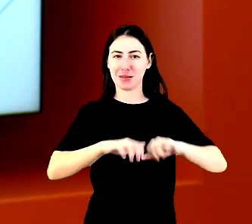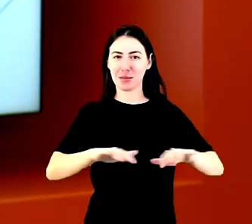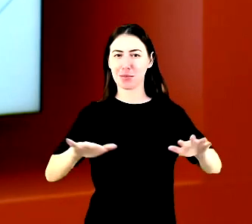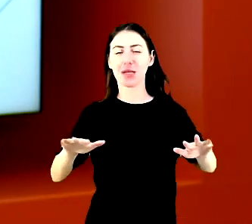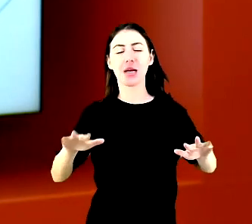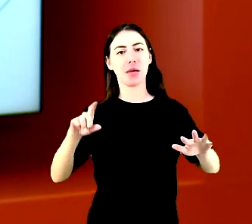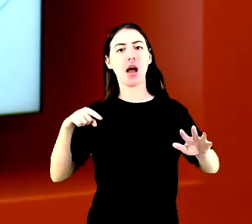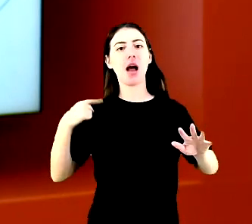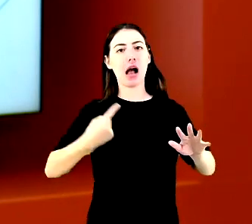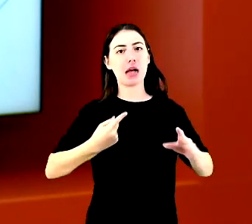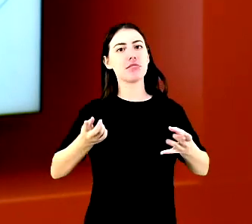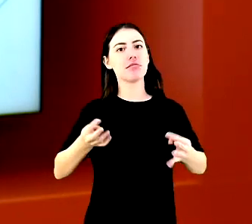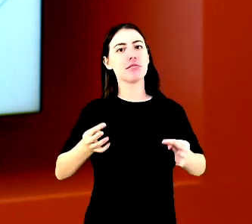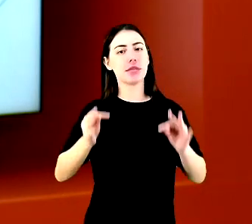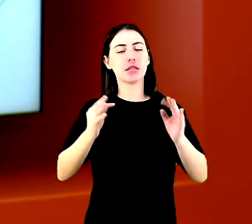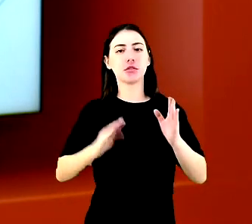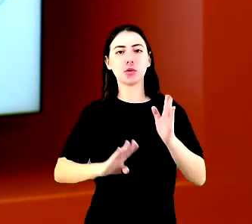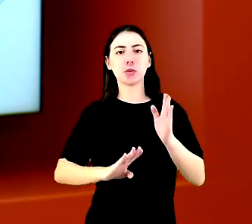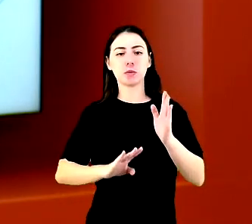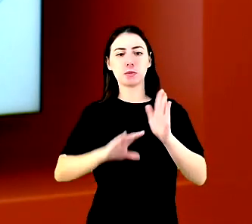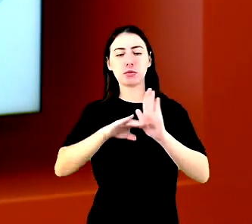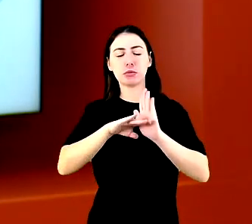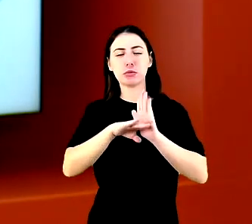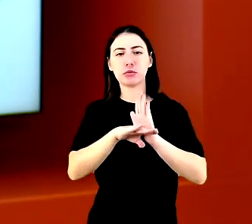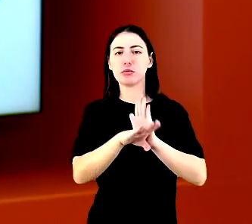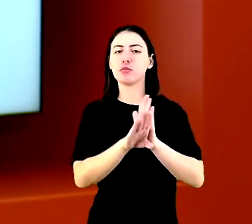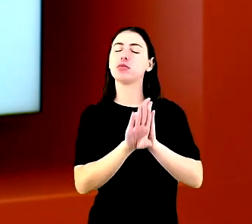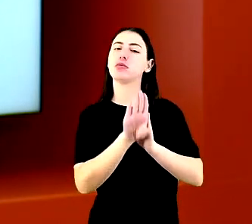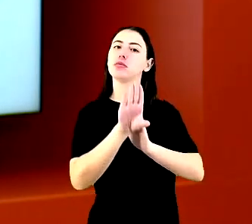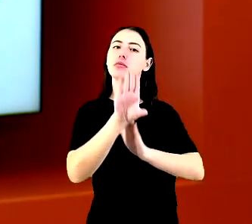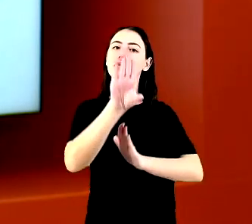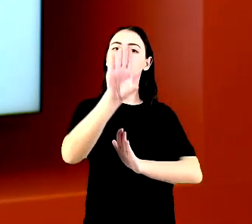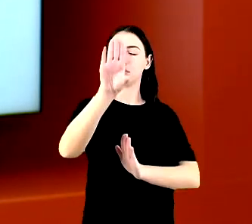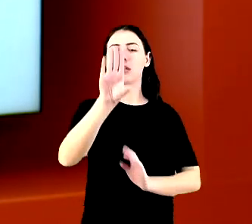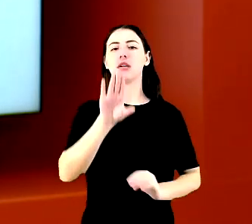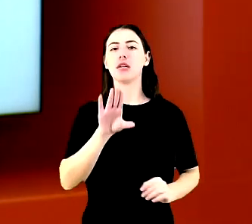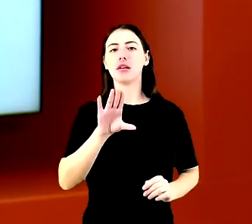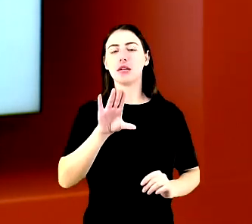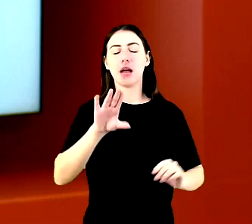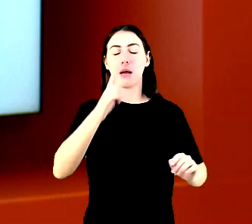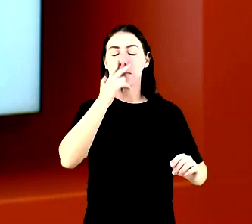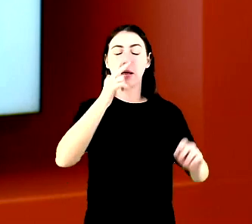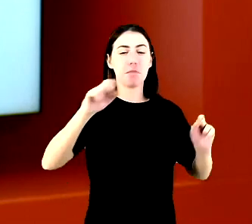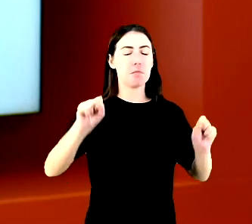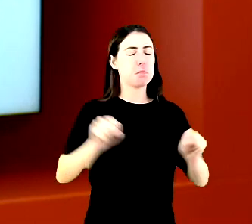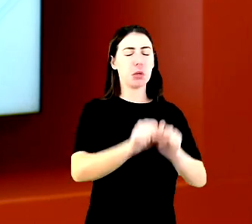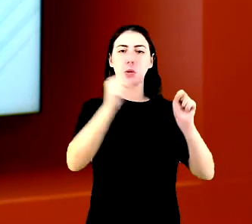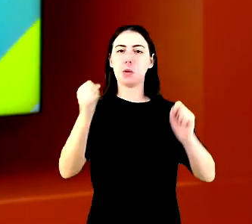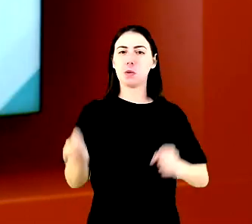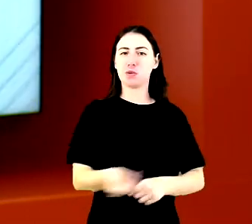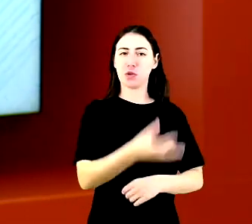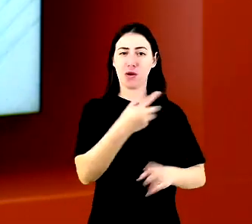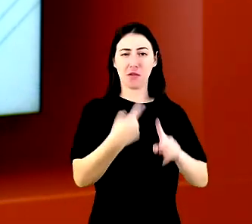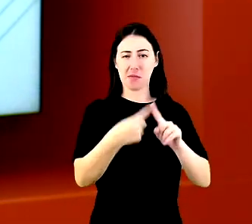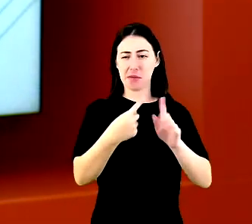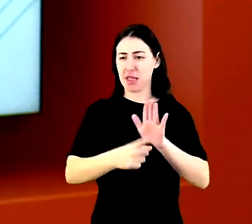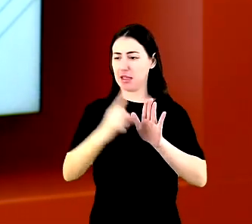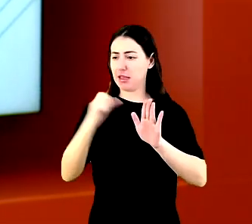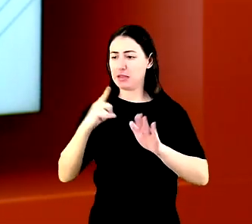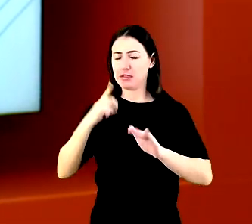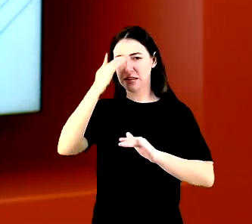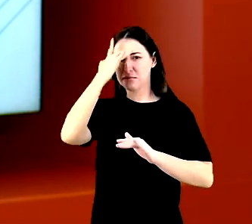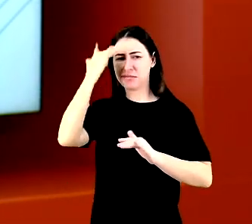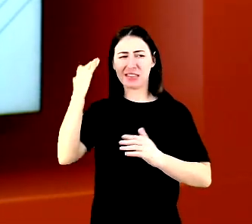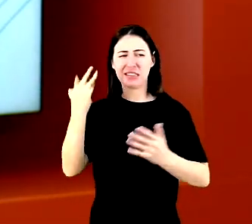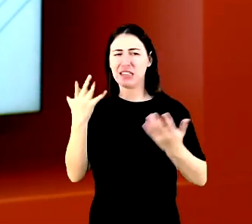uma quebra, né, de paradigma, de barreiras, de tudo, porque mesmo aquele que tinha algum preconceito acabou tendo a necessidade, se